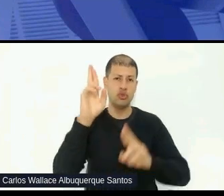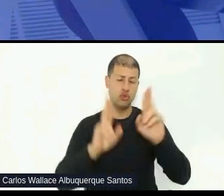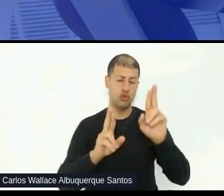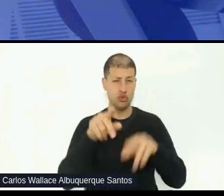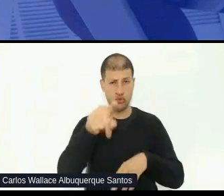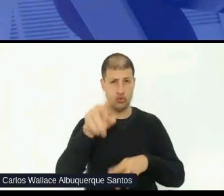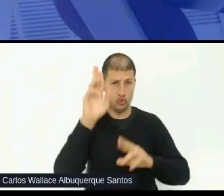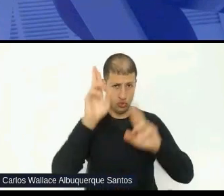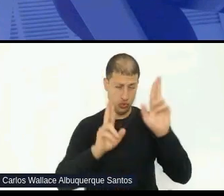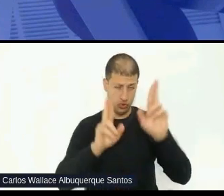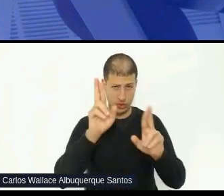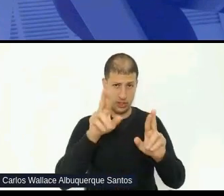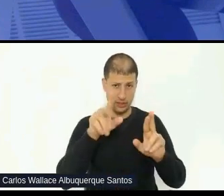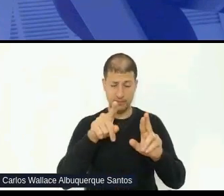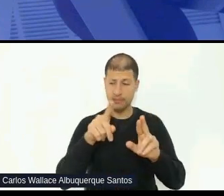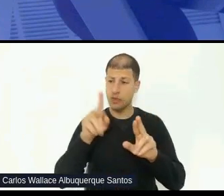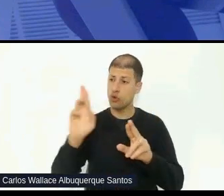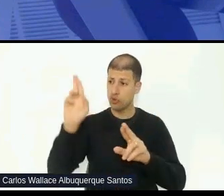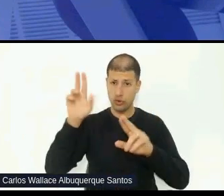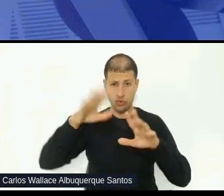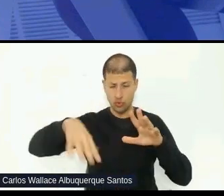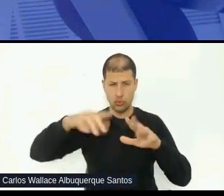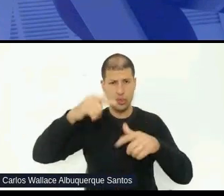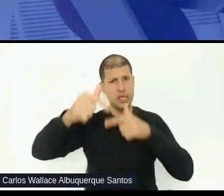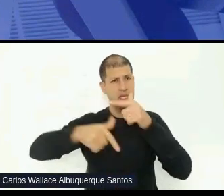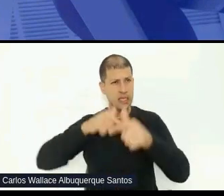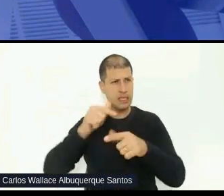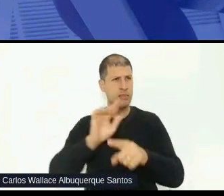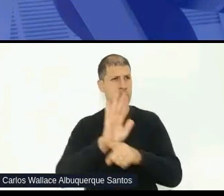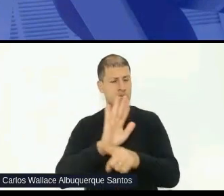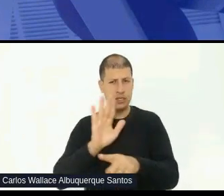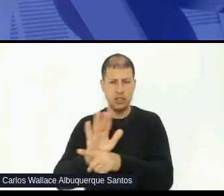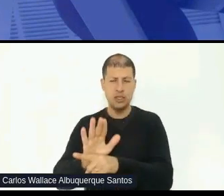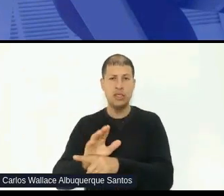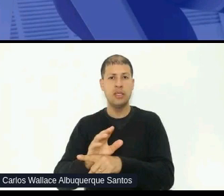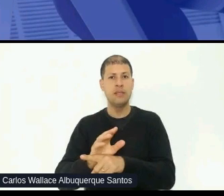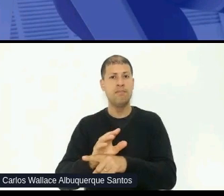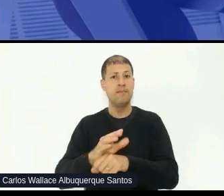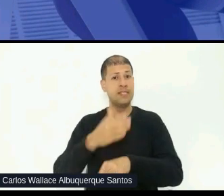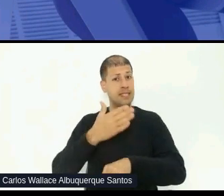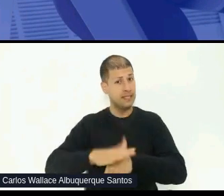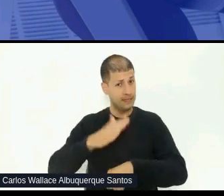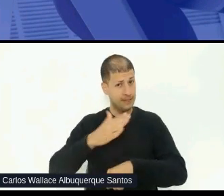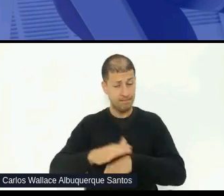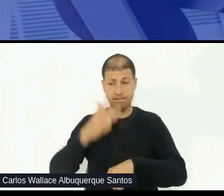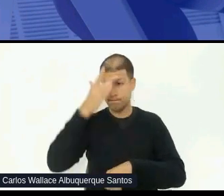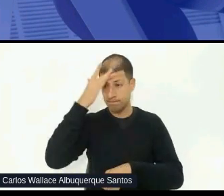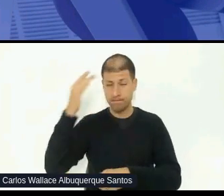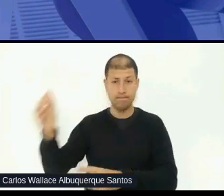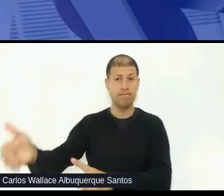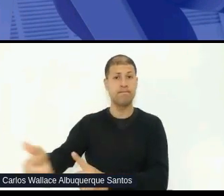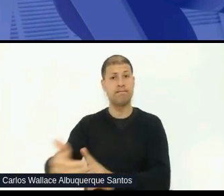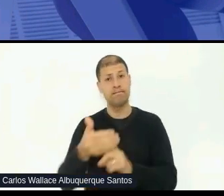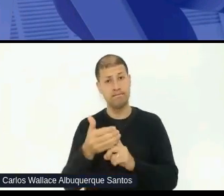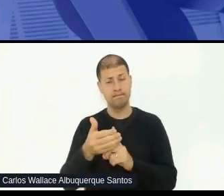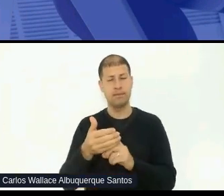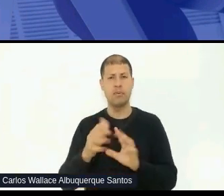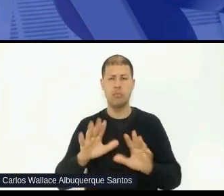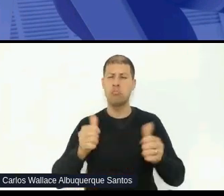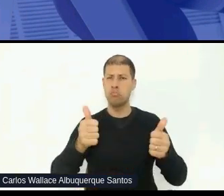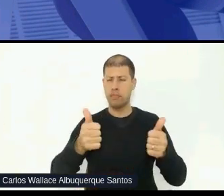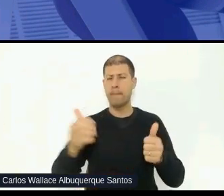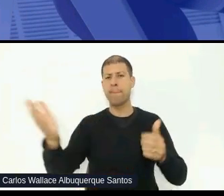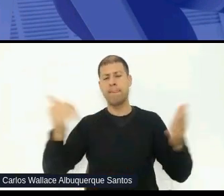liderança faça um trabalho, uma tarefa de casa, se prepare para receber essas pessoas. Porque tá, beleza, vamos